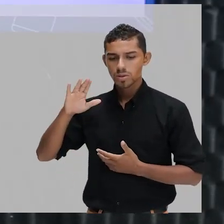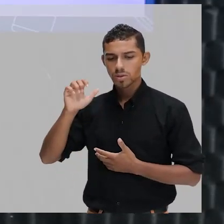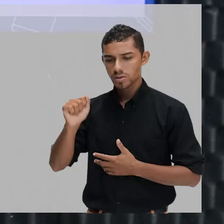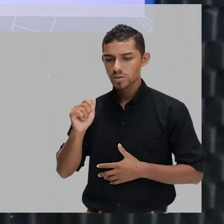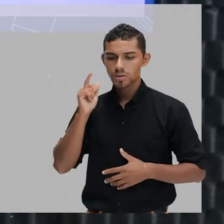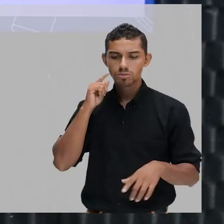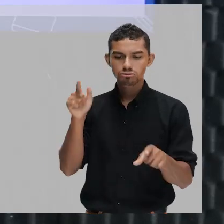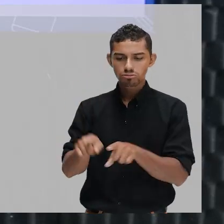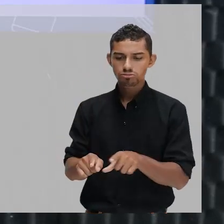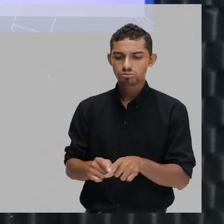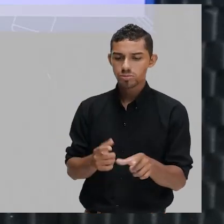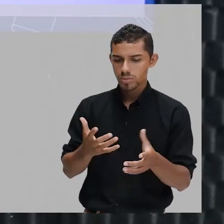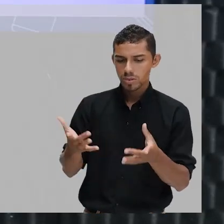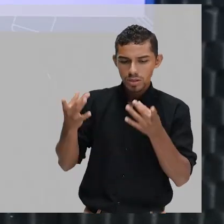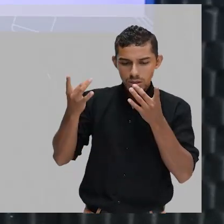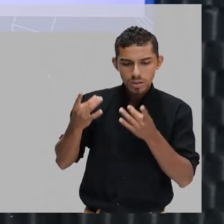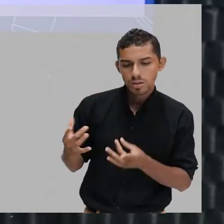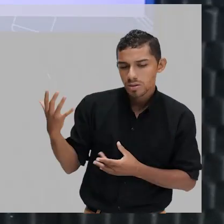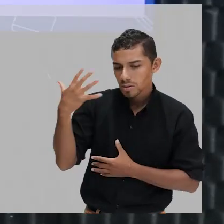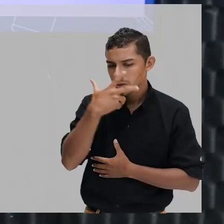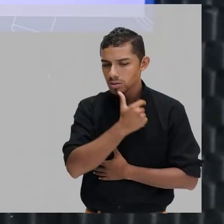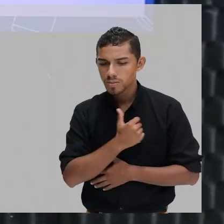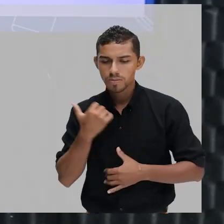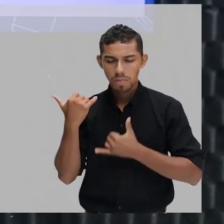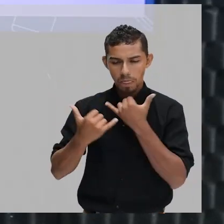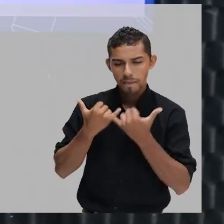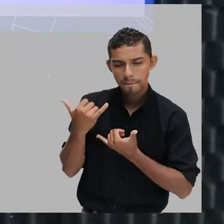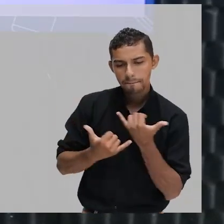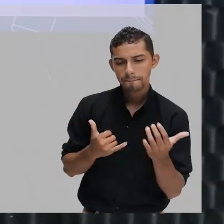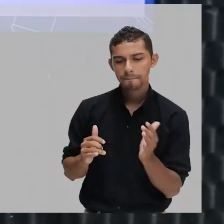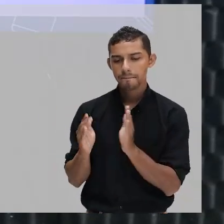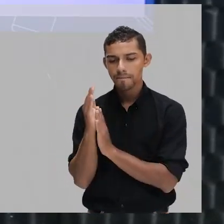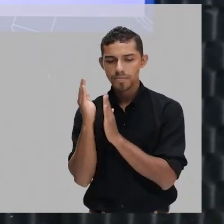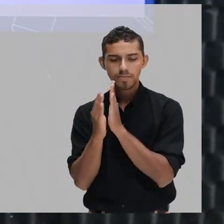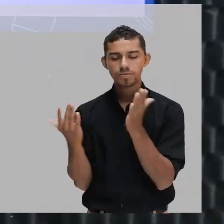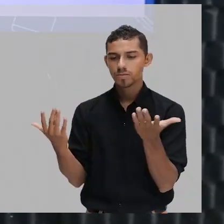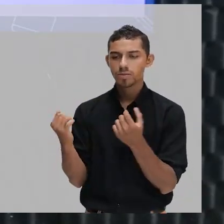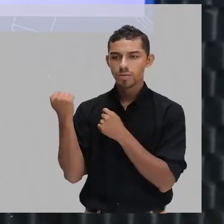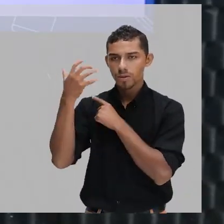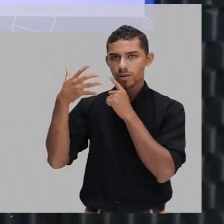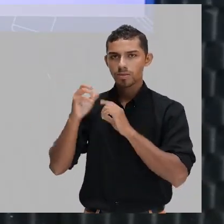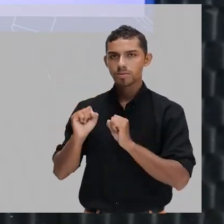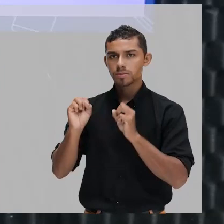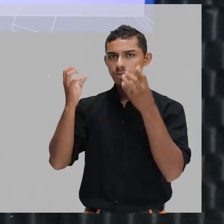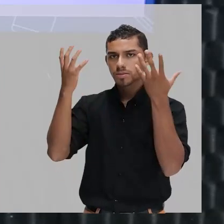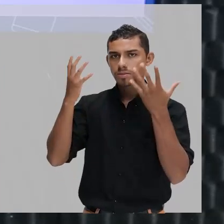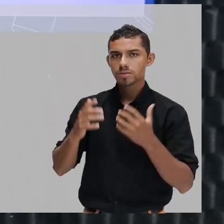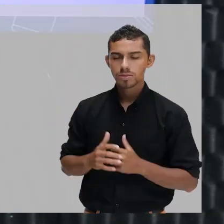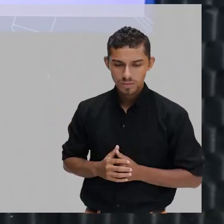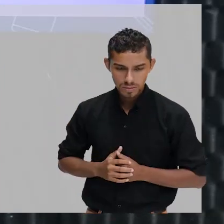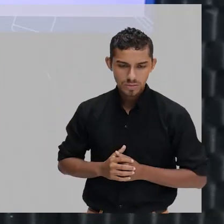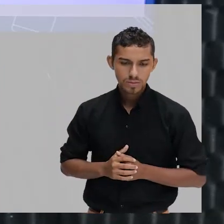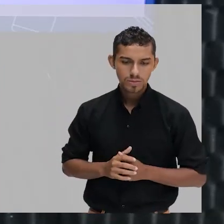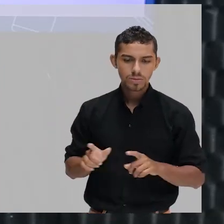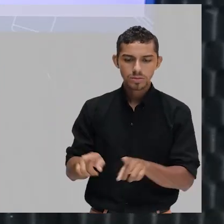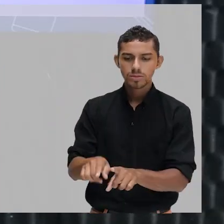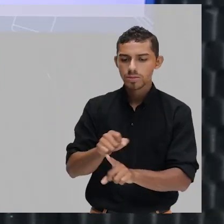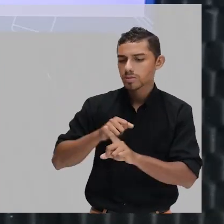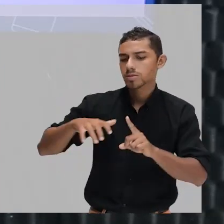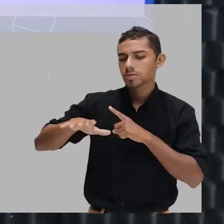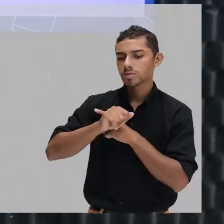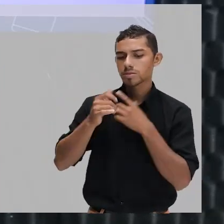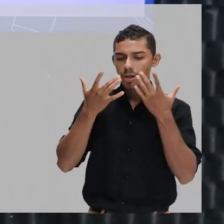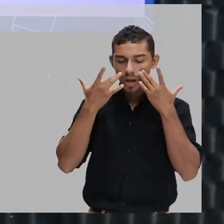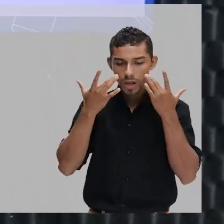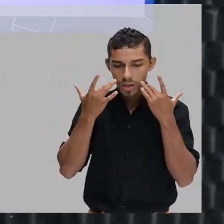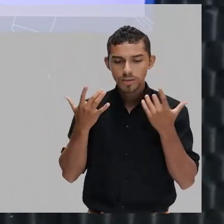através da apreciação estética, o simbolismo do objeto artístico, brincadeiras, festejos e, o mais importante de tudo, a Sociedade Artística Cultural